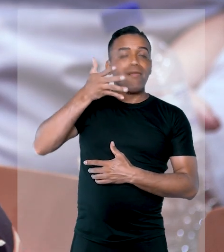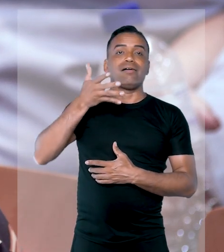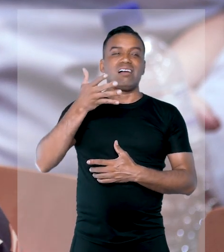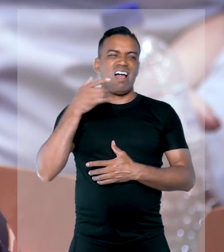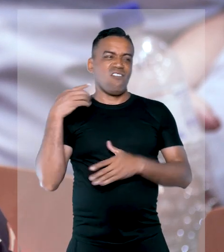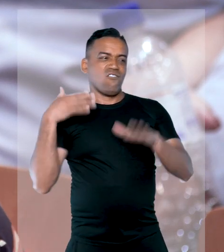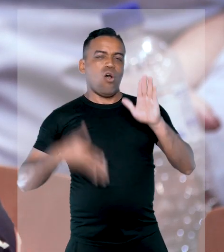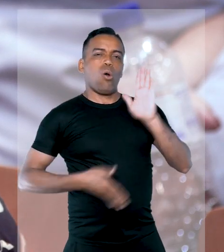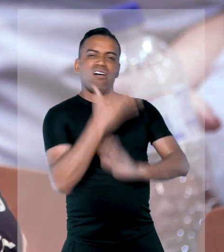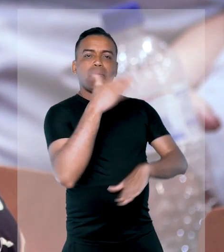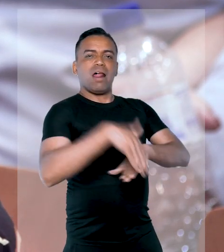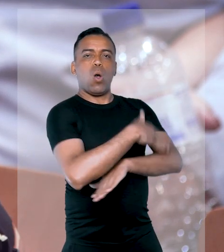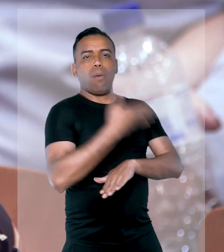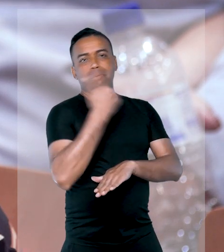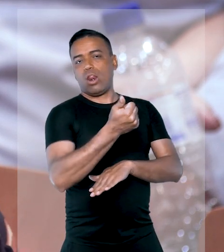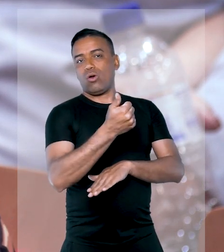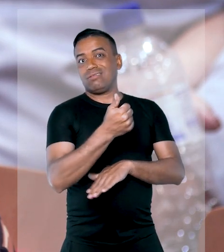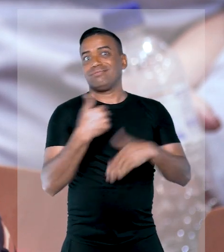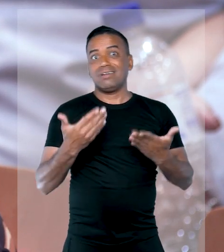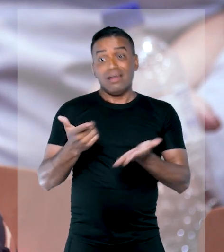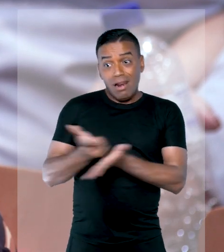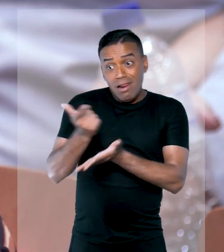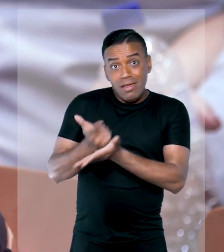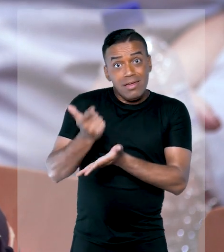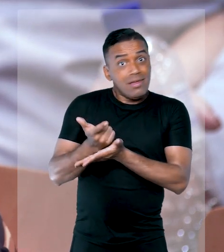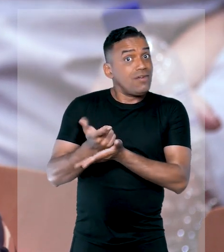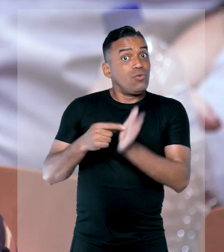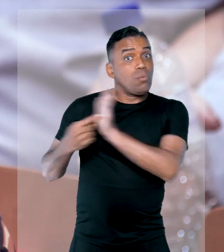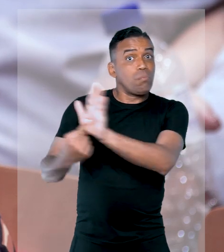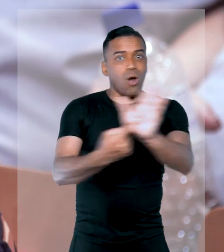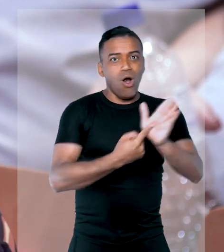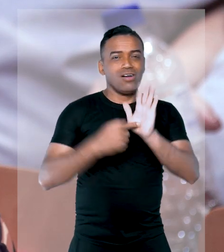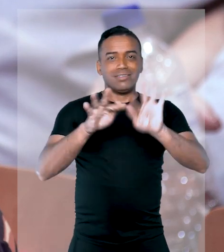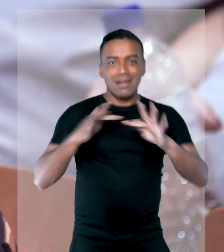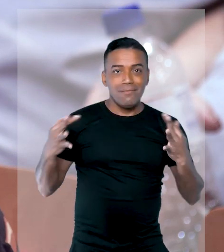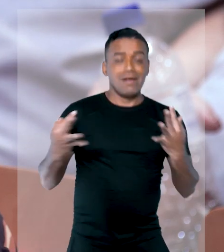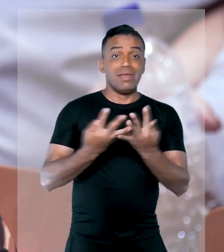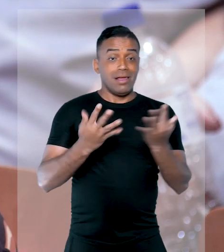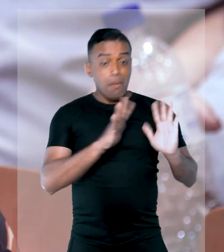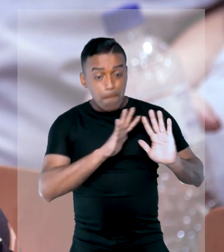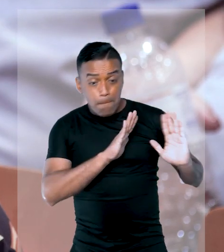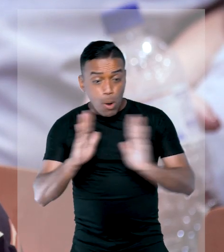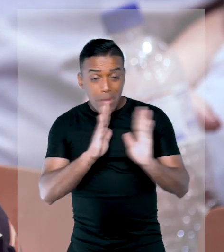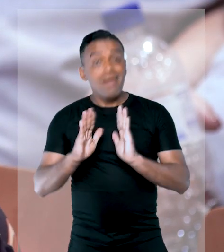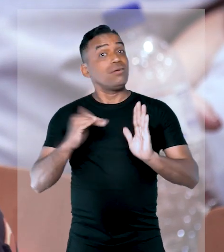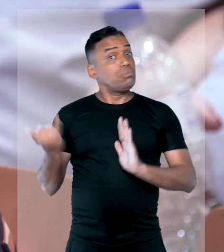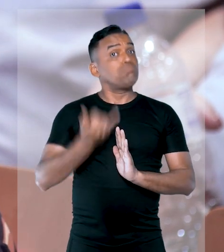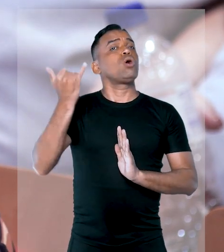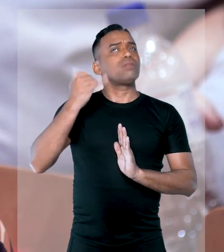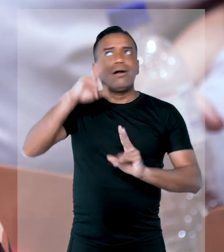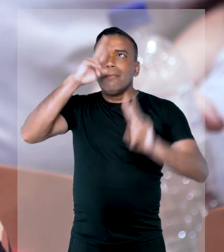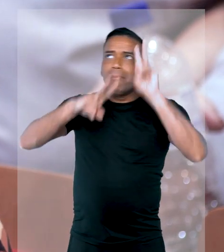está melhor. Então, eu falo que esse livro ele veio a mostrar que esses momentos